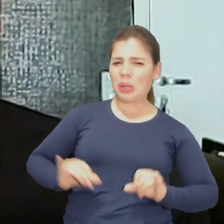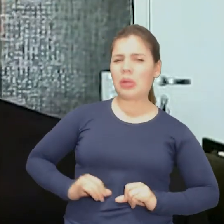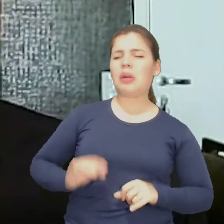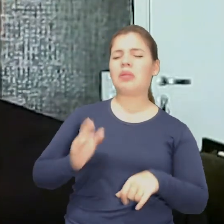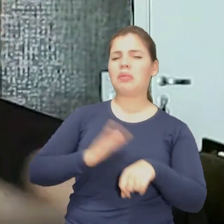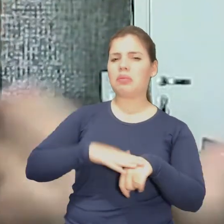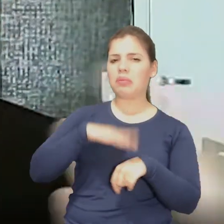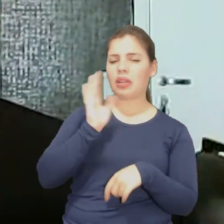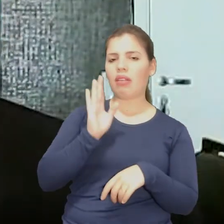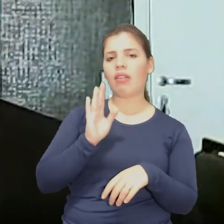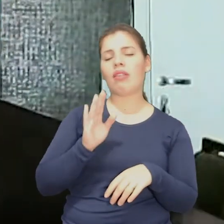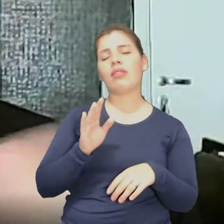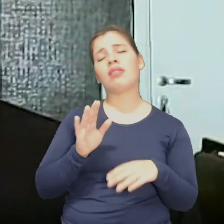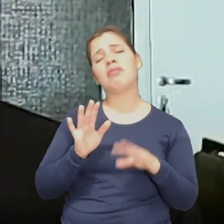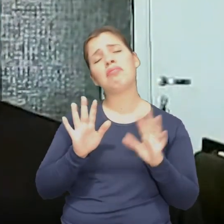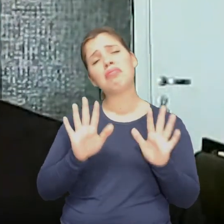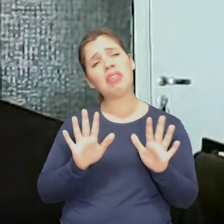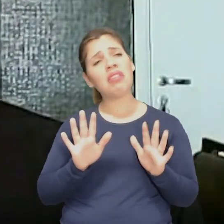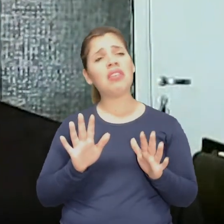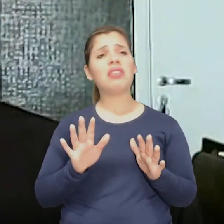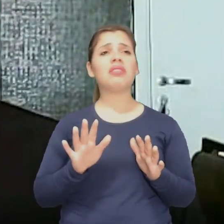têm sofrido bastante.